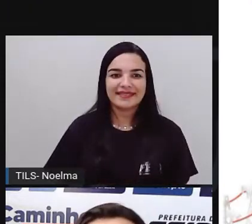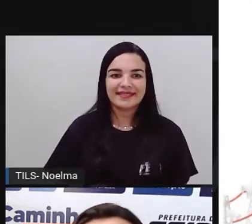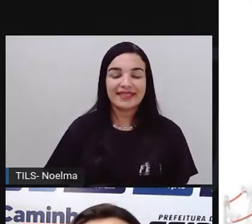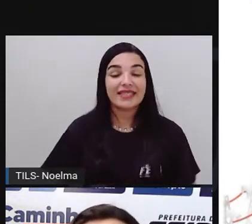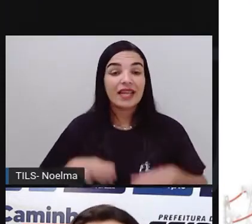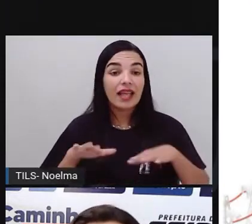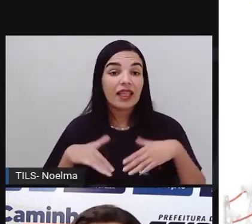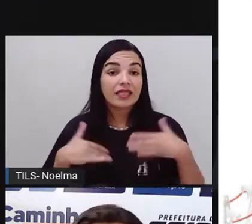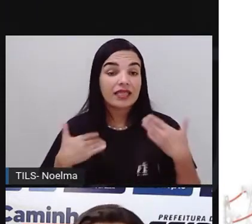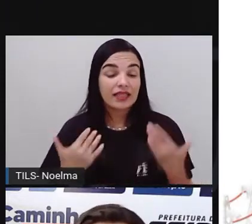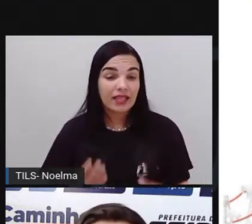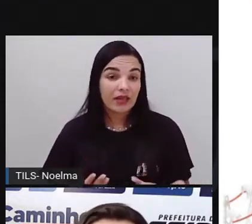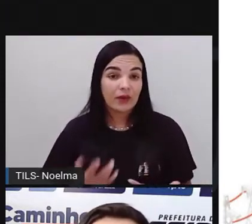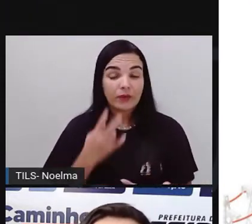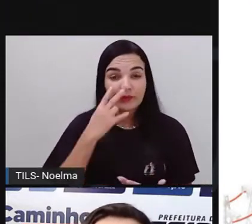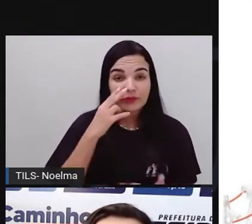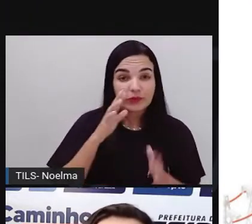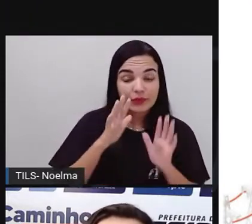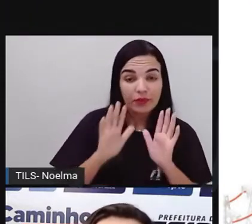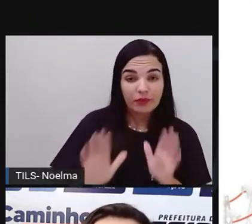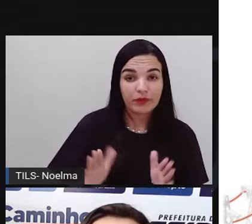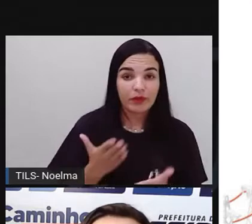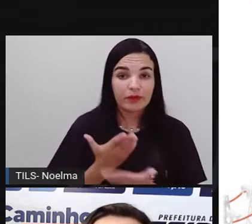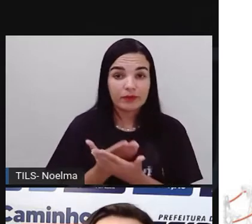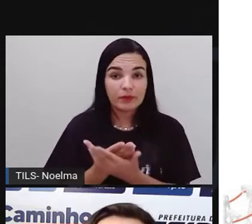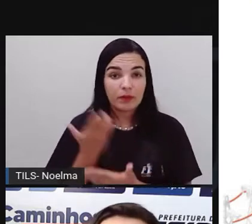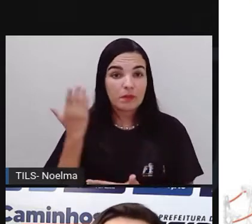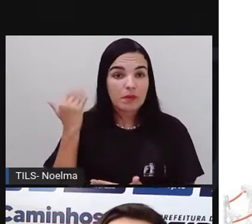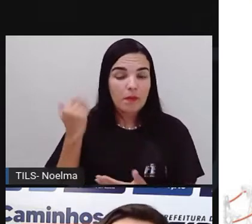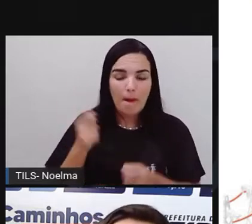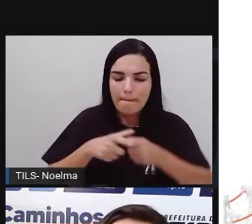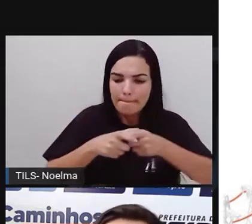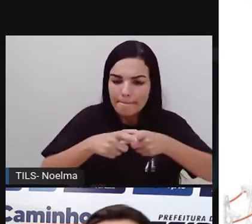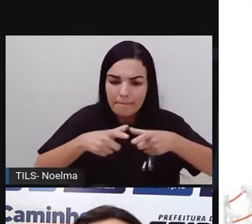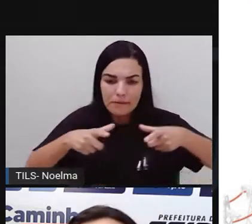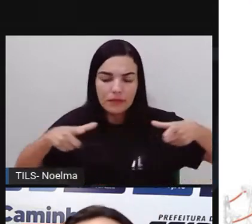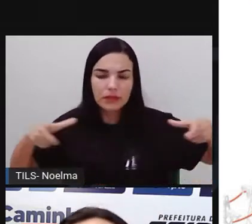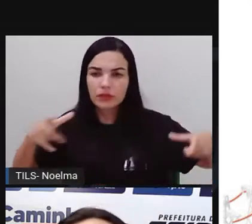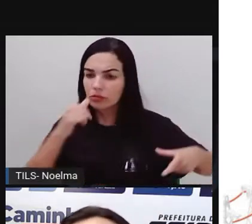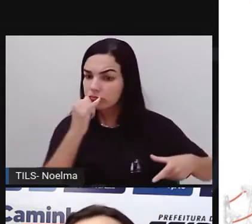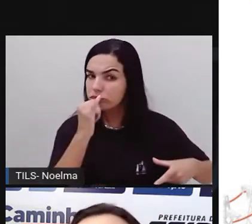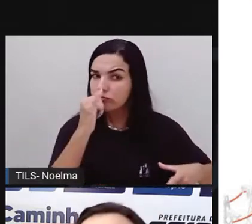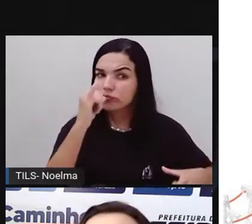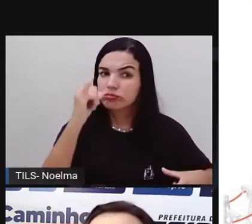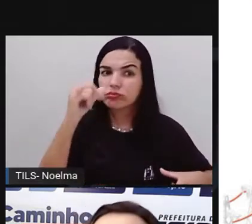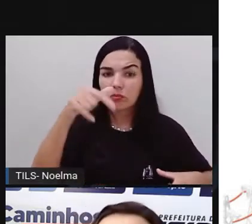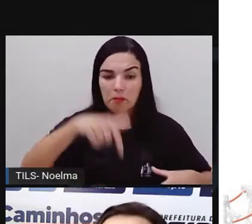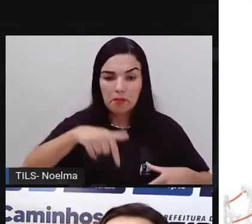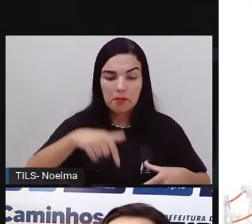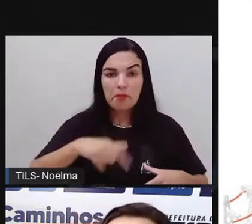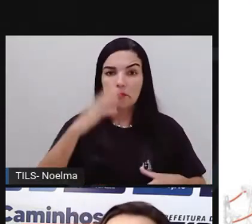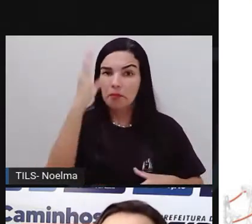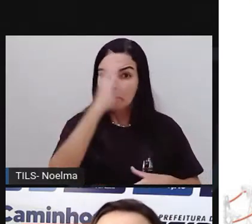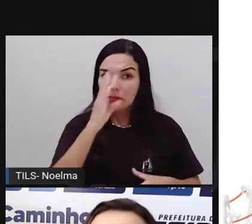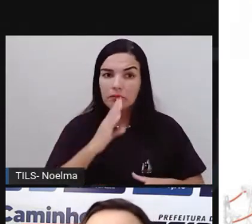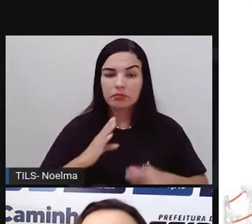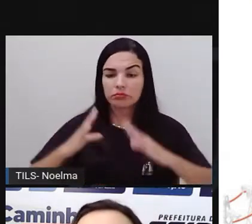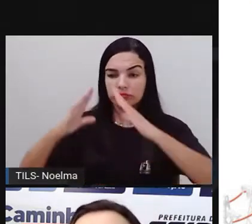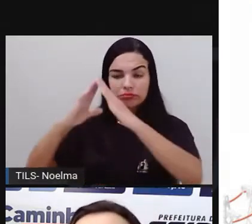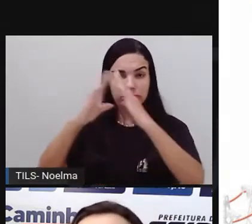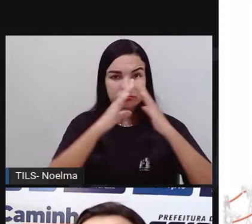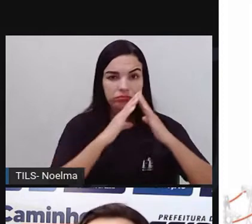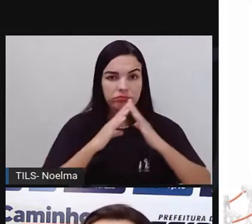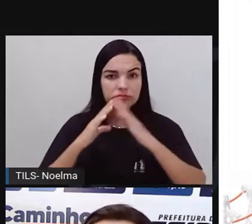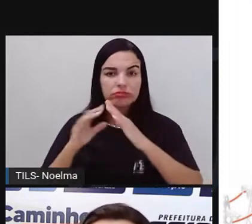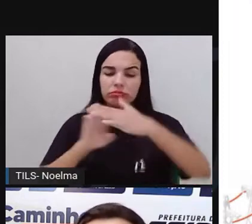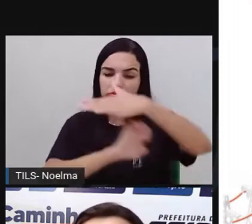E aí, como a gente já viu, não é? A maior parte da energia elétrica que nós utilizamos nas nossas casas,